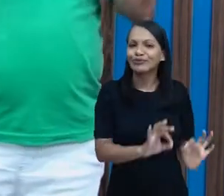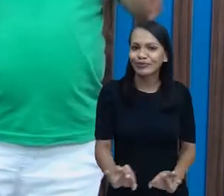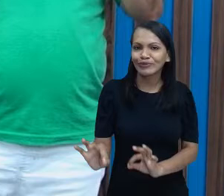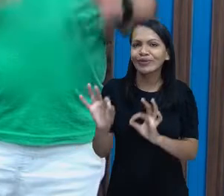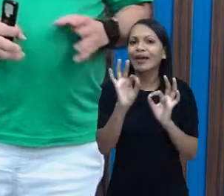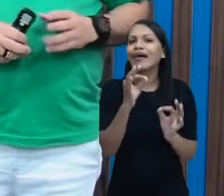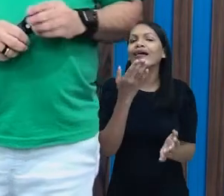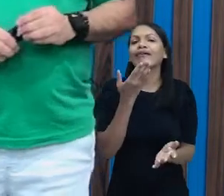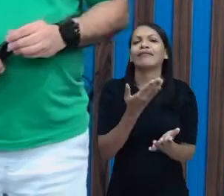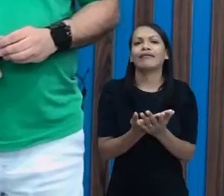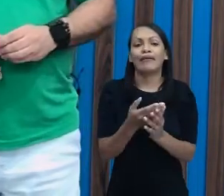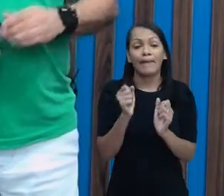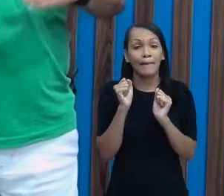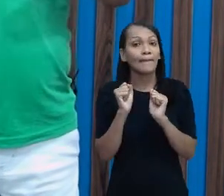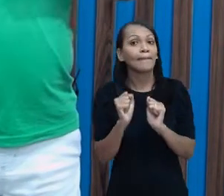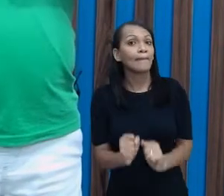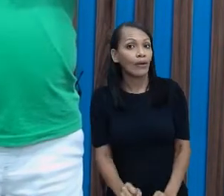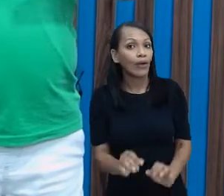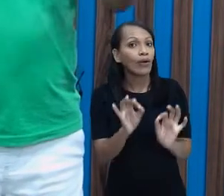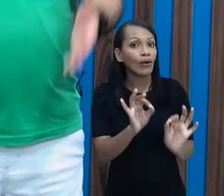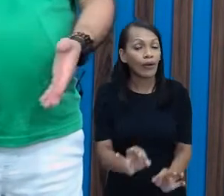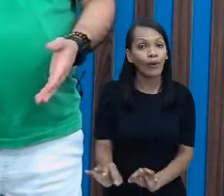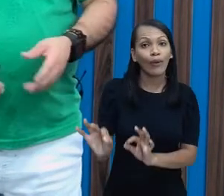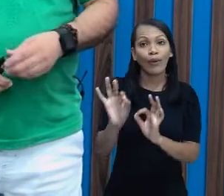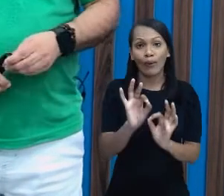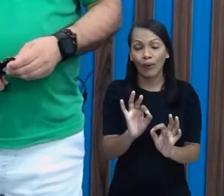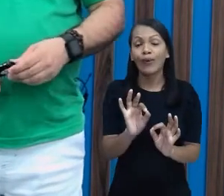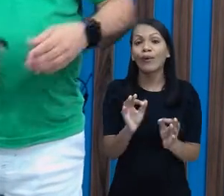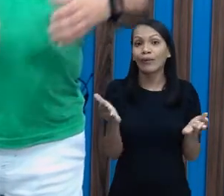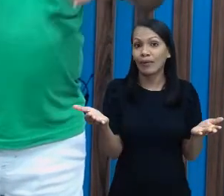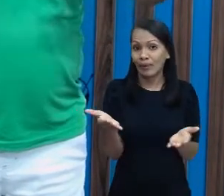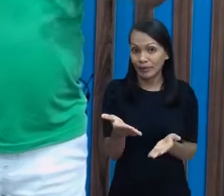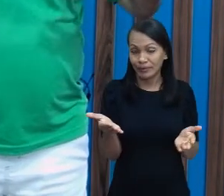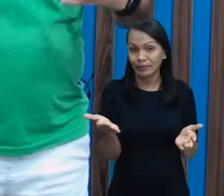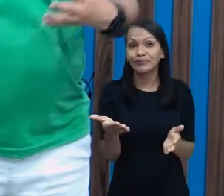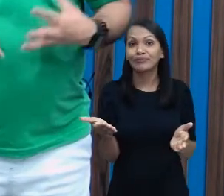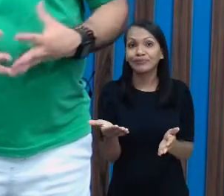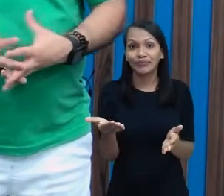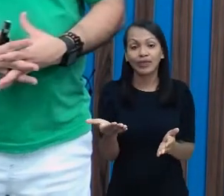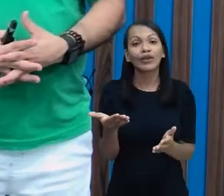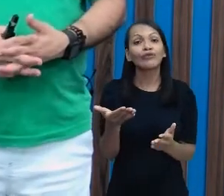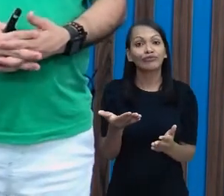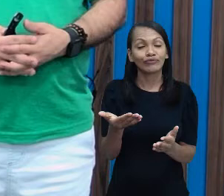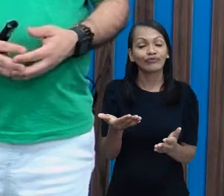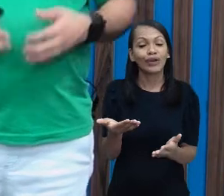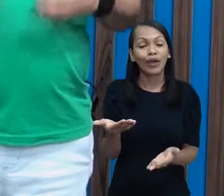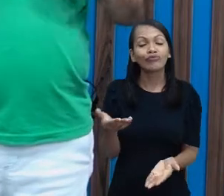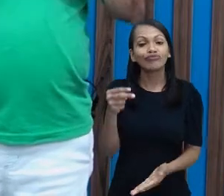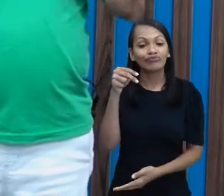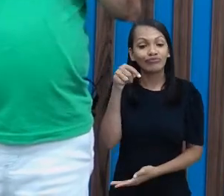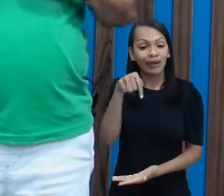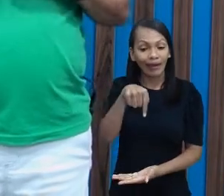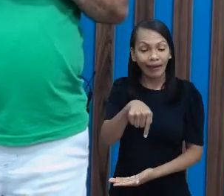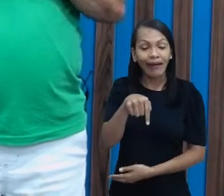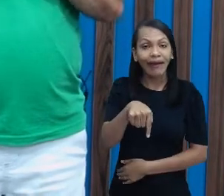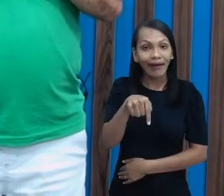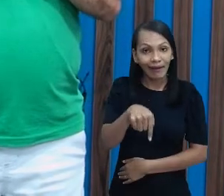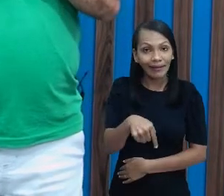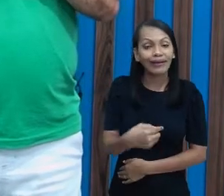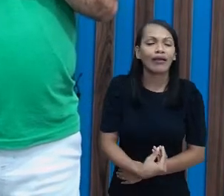pode assistir às nossas aulas, como a gente está fazendo agora aqui, ao vivo. Você